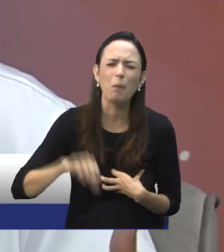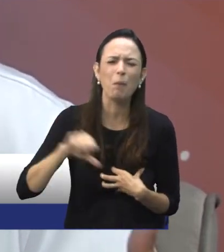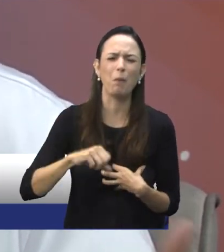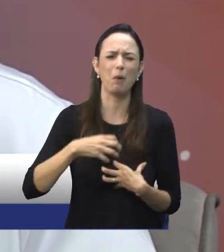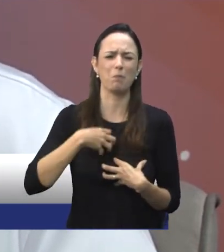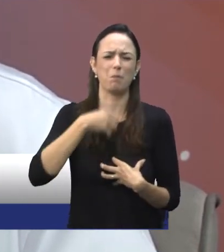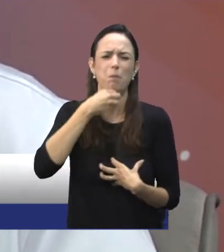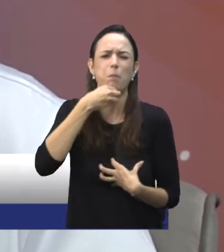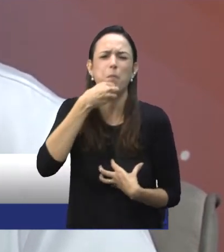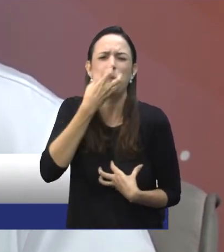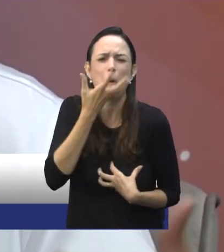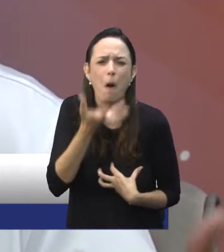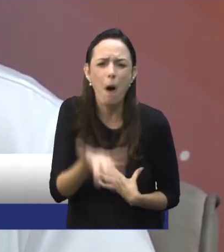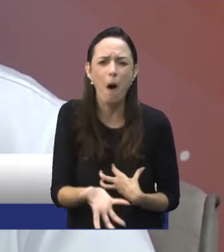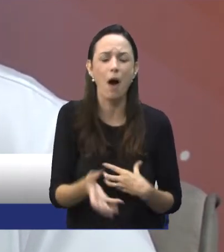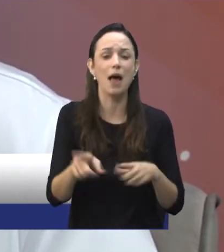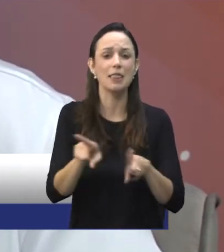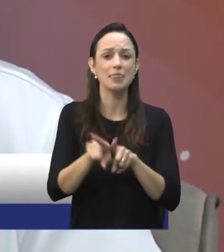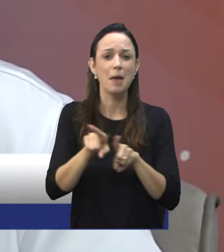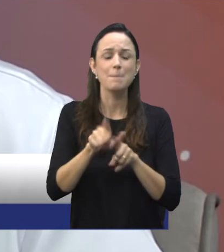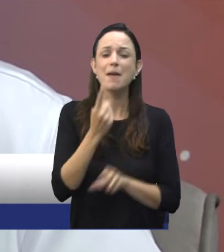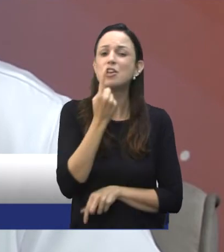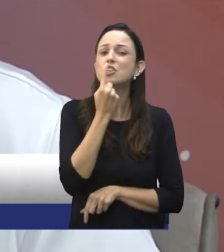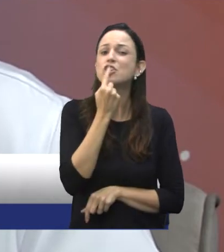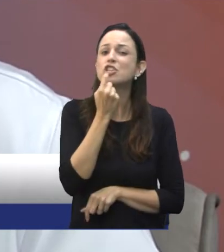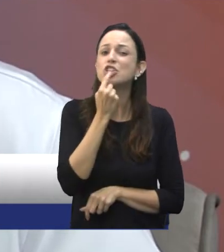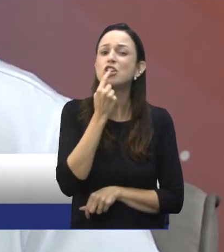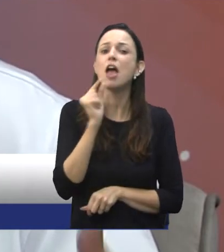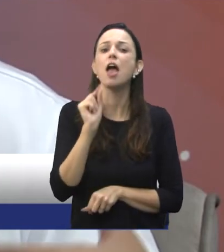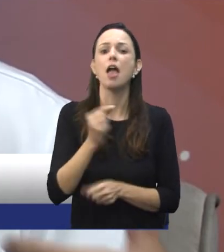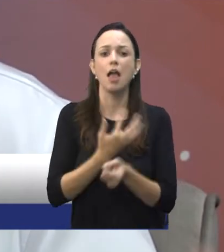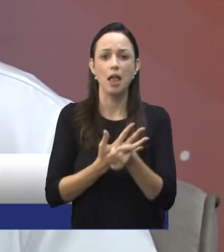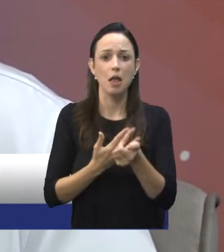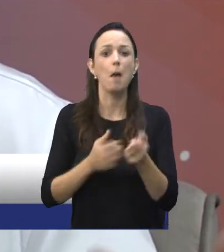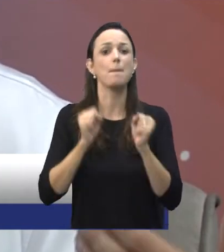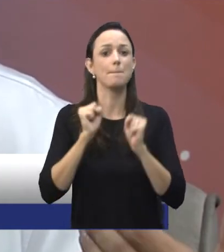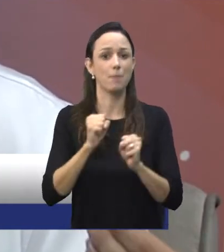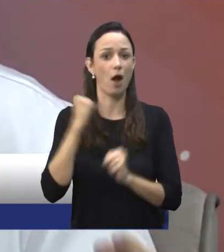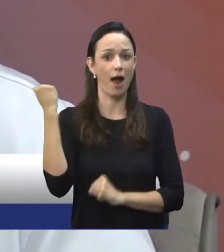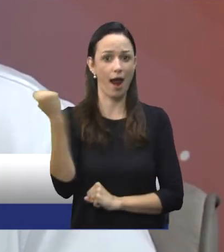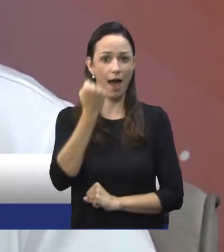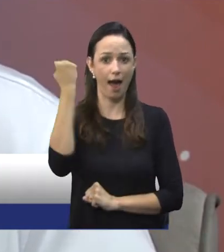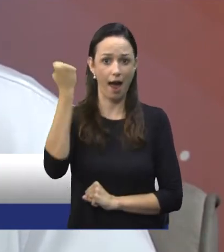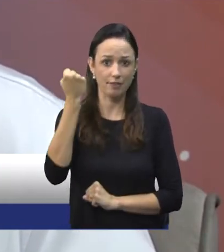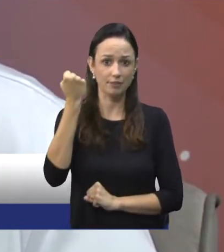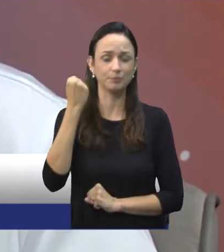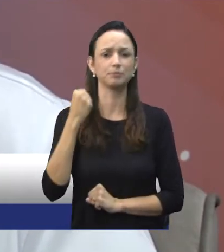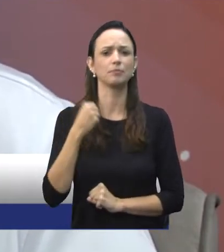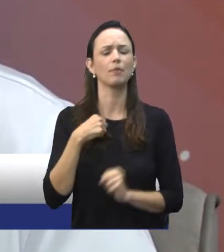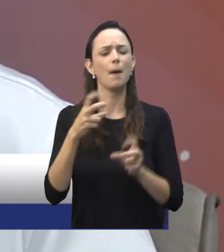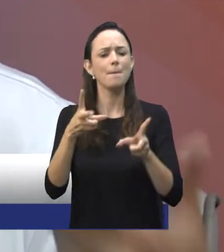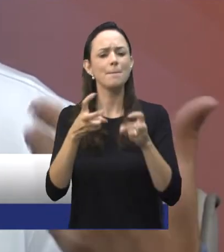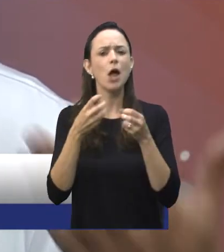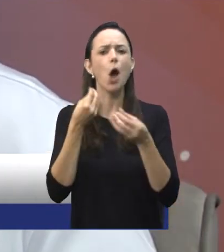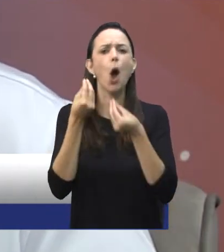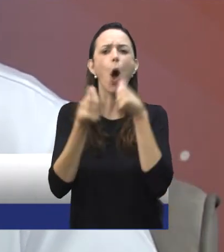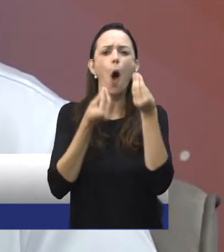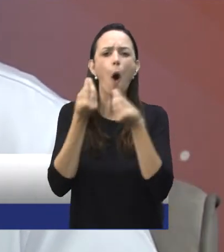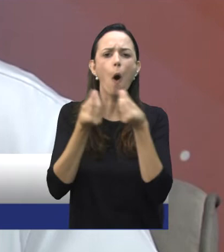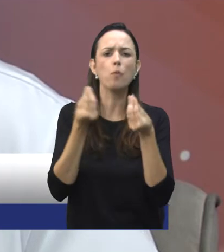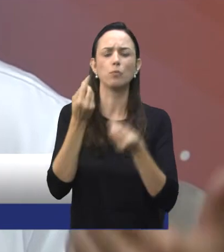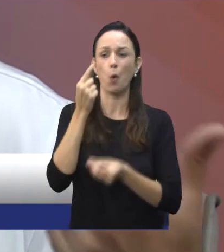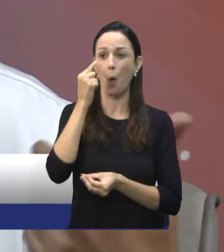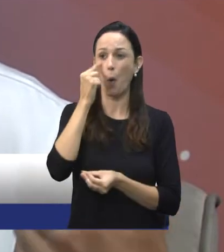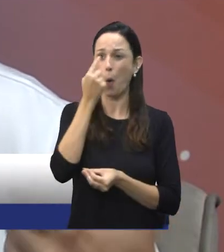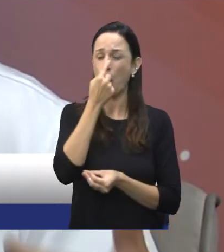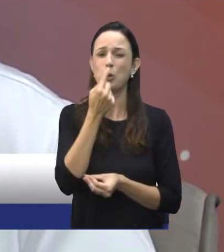e hemorragias, hemorragias que podem ser graves, hemorragias que a gente percebe nas mucosas, nos